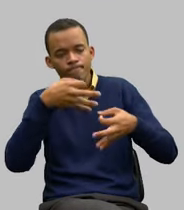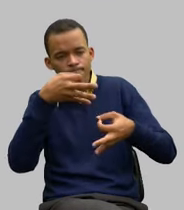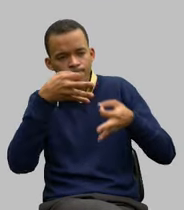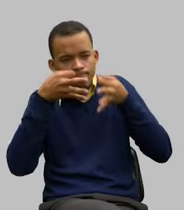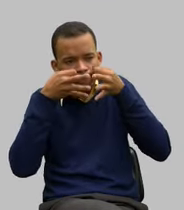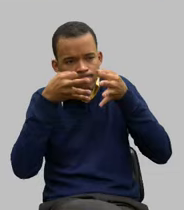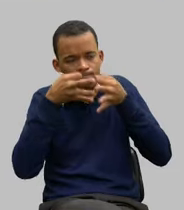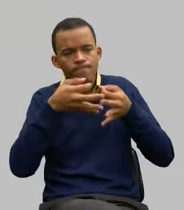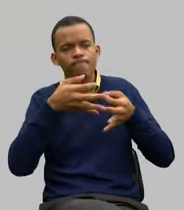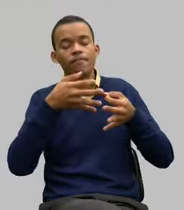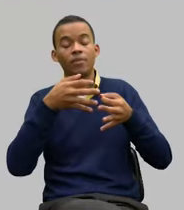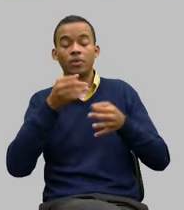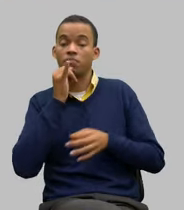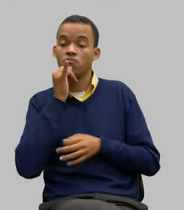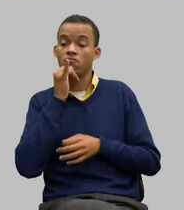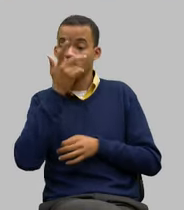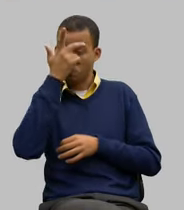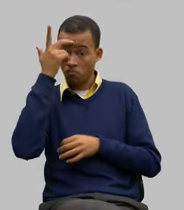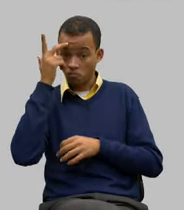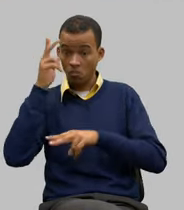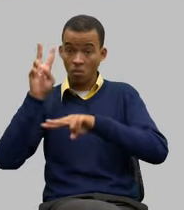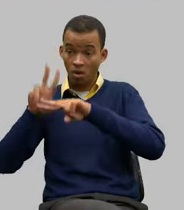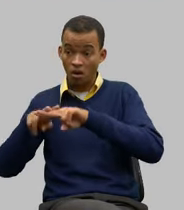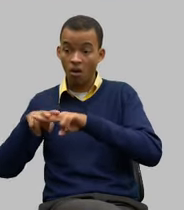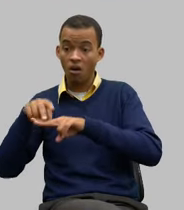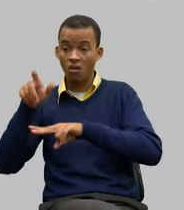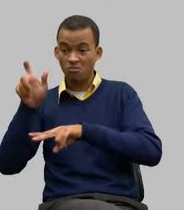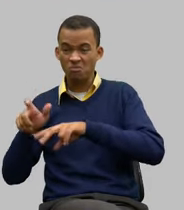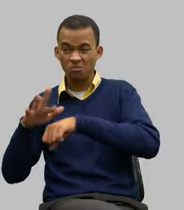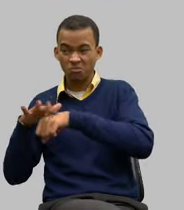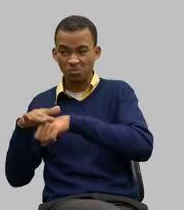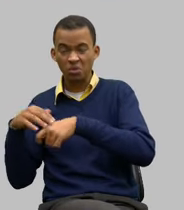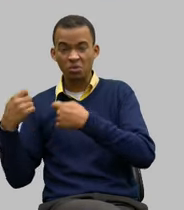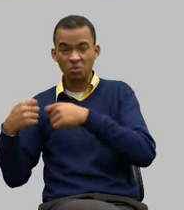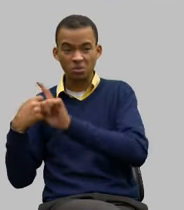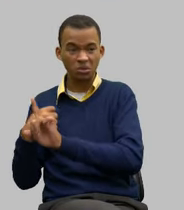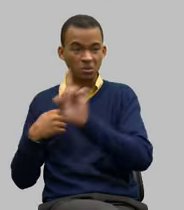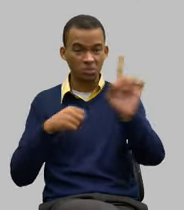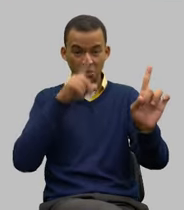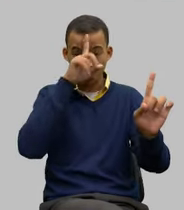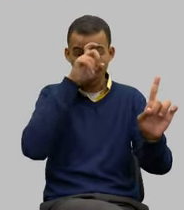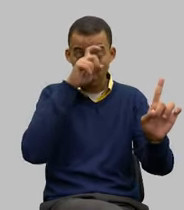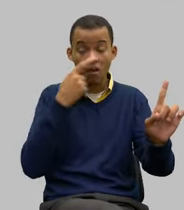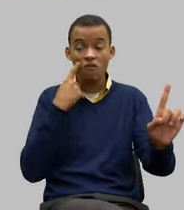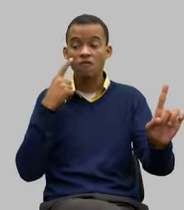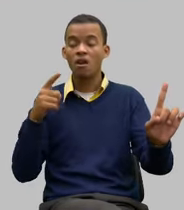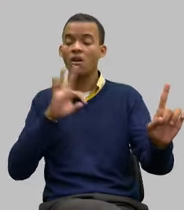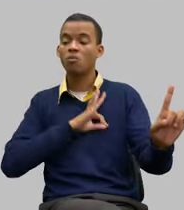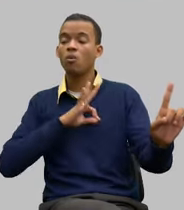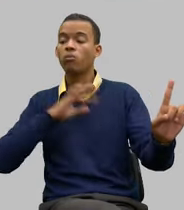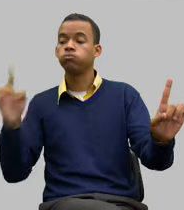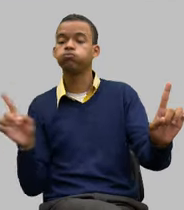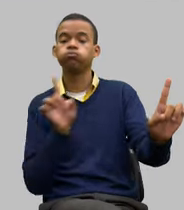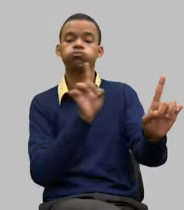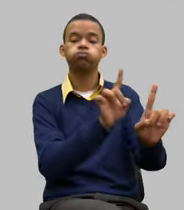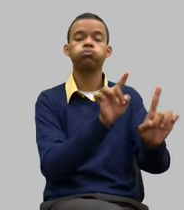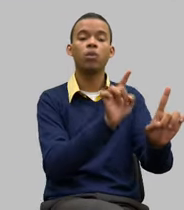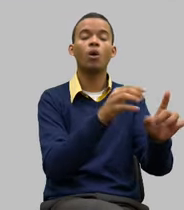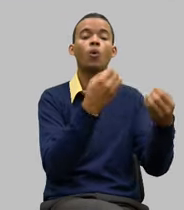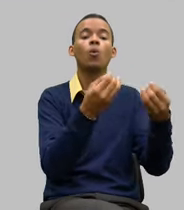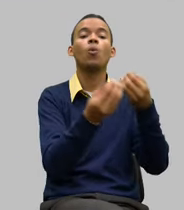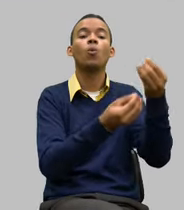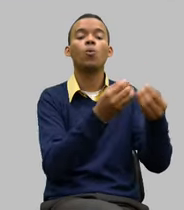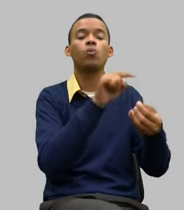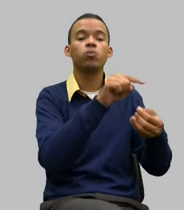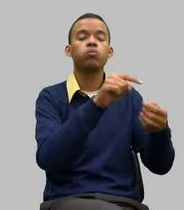unidade hospitalar seja ela qual for que seja checada as condições que ele vai ficar lá não joga lá Não não entrega lá não se vire não não